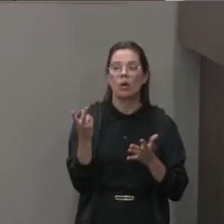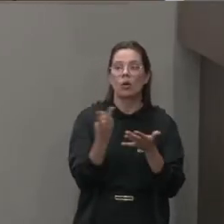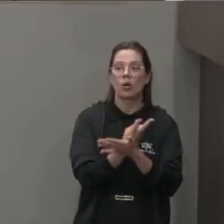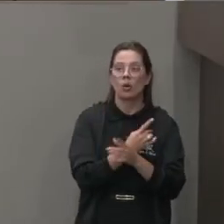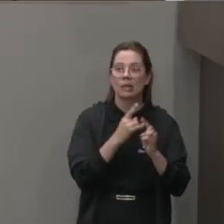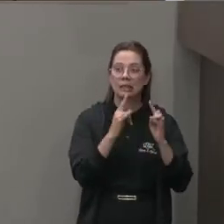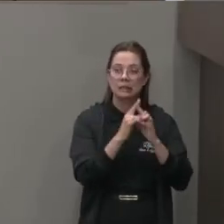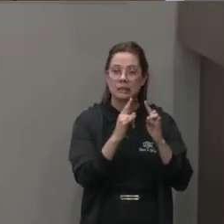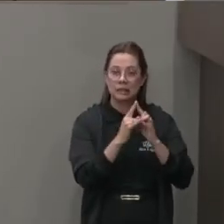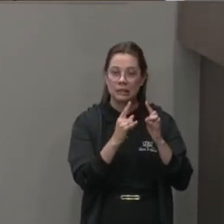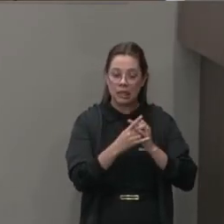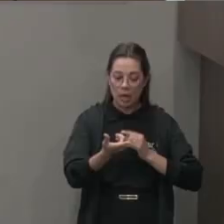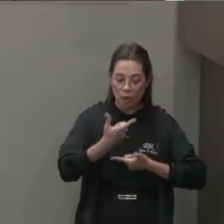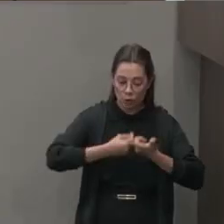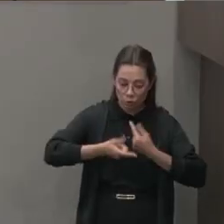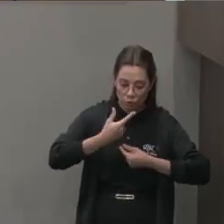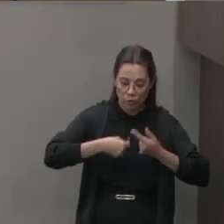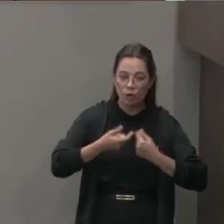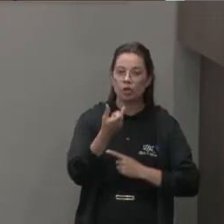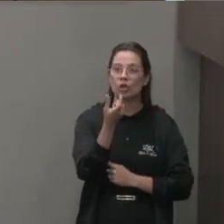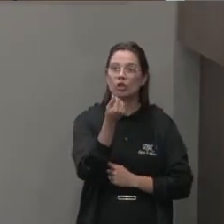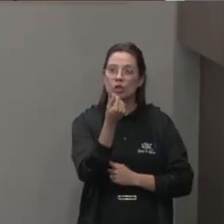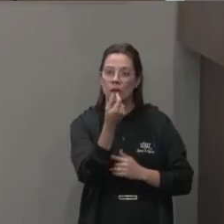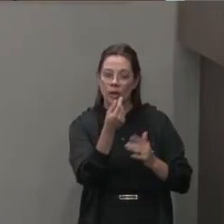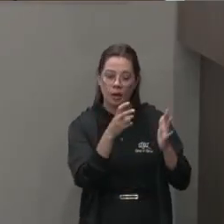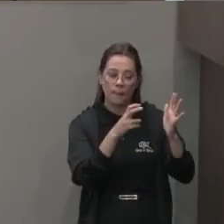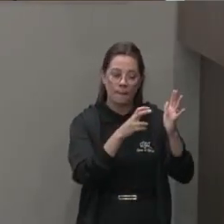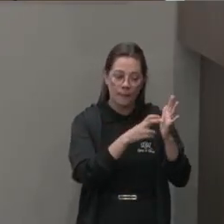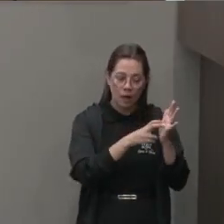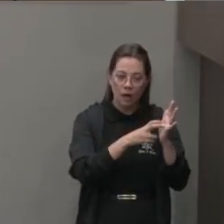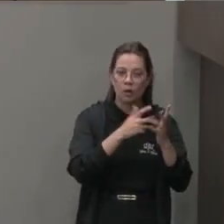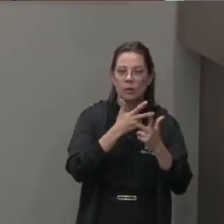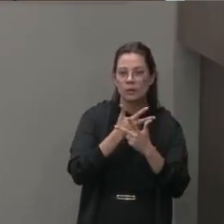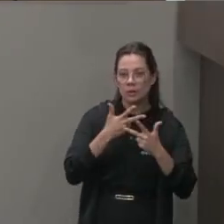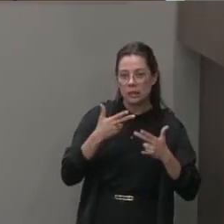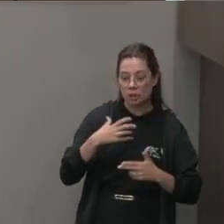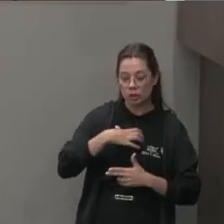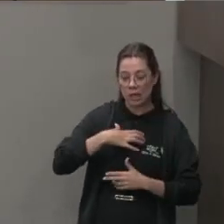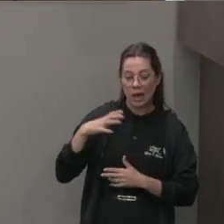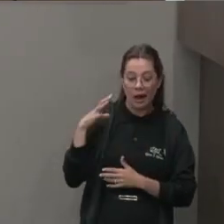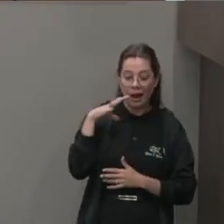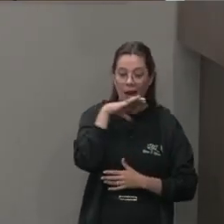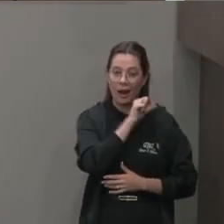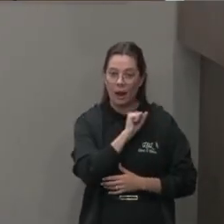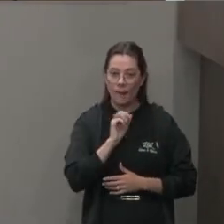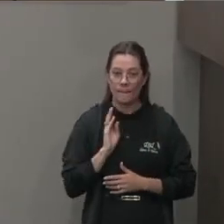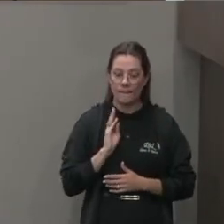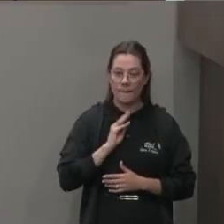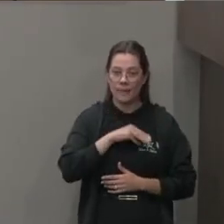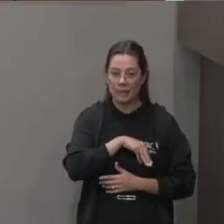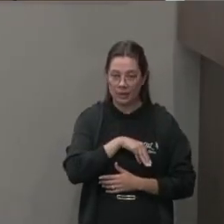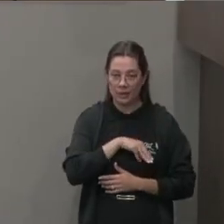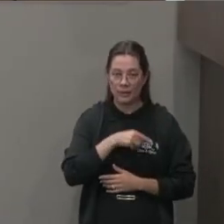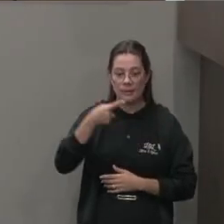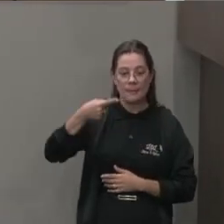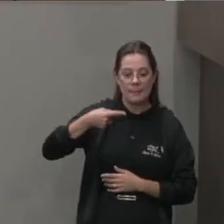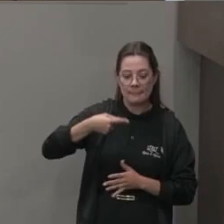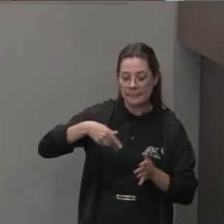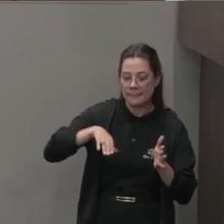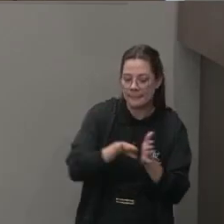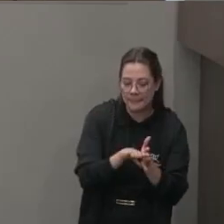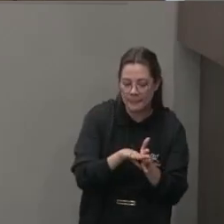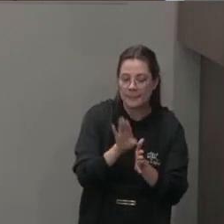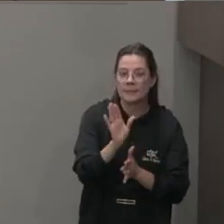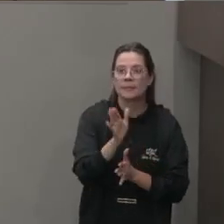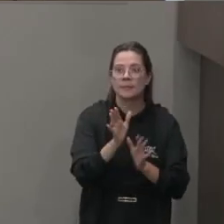instituições financeiras que tem, para acionar de uma forma mais rápida a Brigada Militar, que é a primeira que